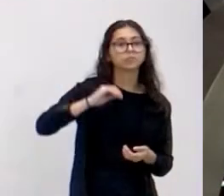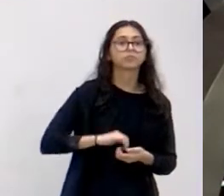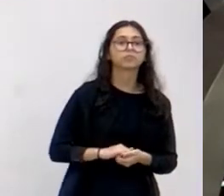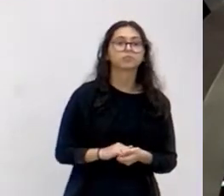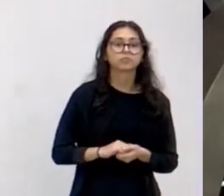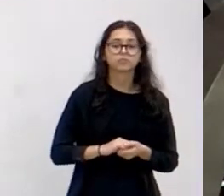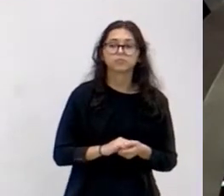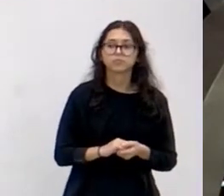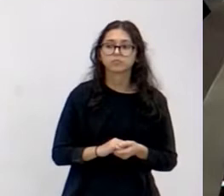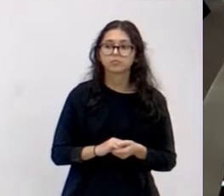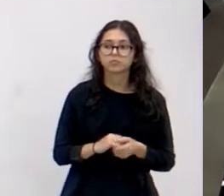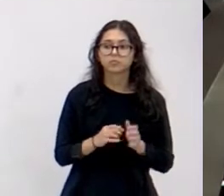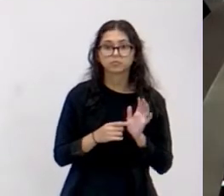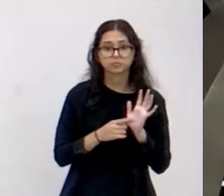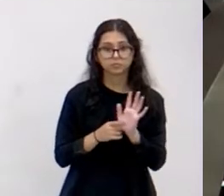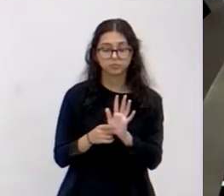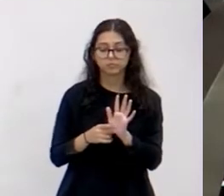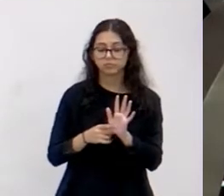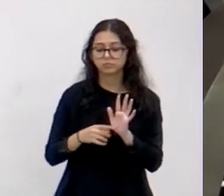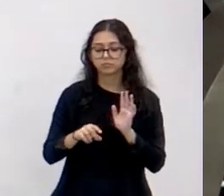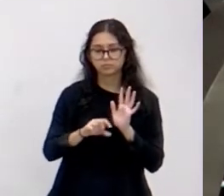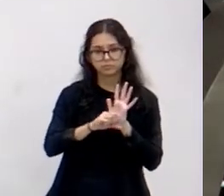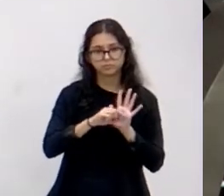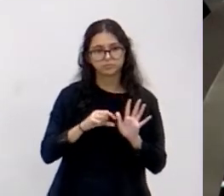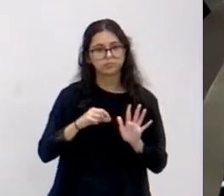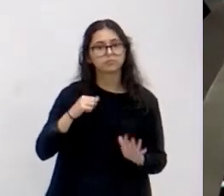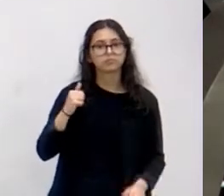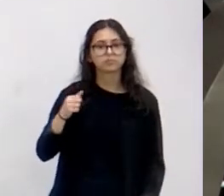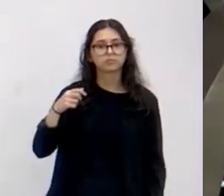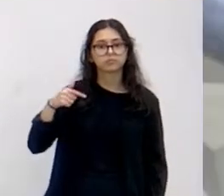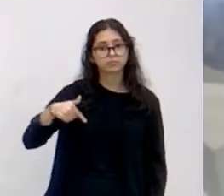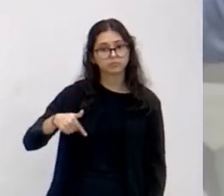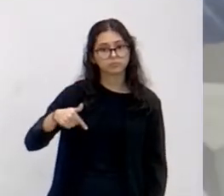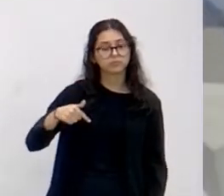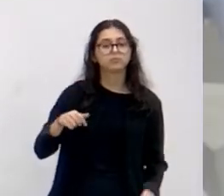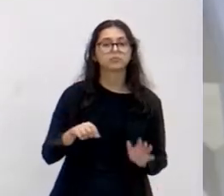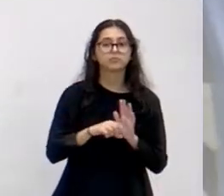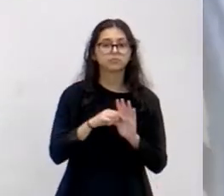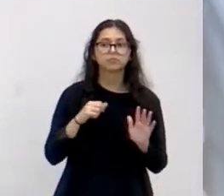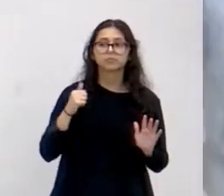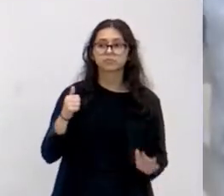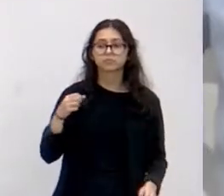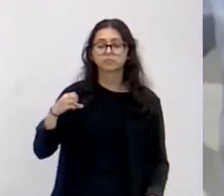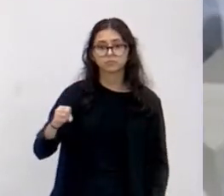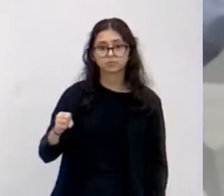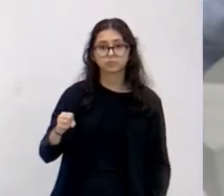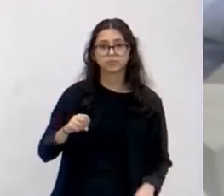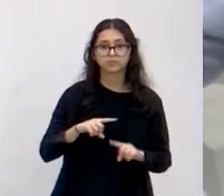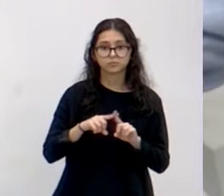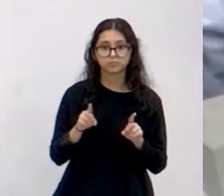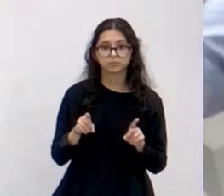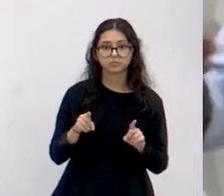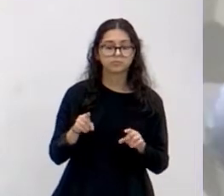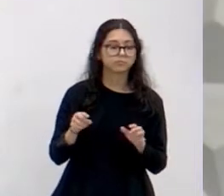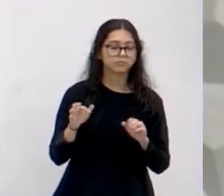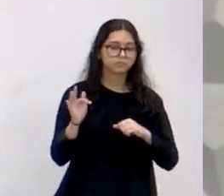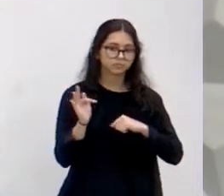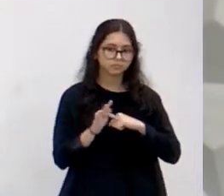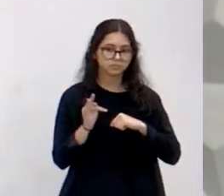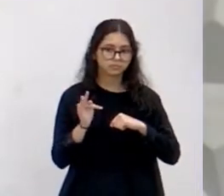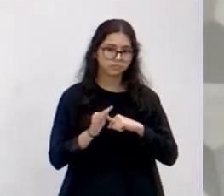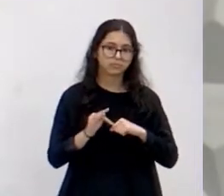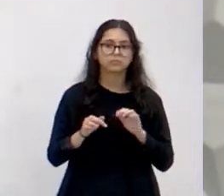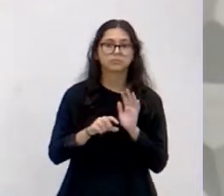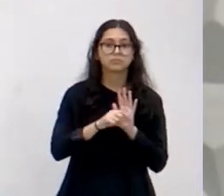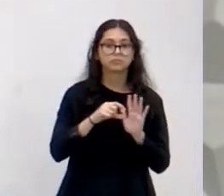do Capítulo 17 e a oração do capitulo 18 mas Thiago faz questão de citar a oração do capítulo 19 a